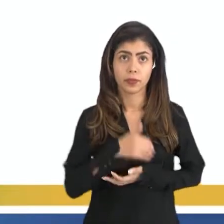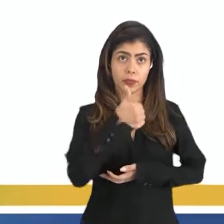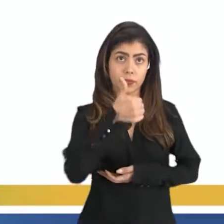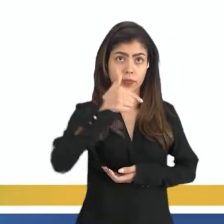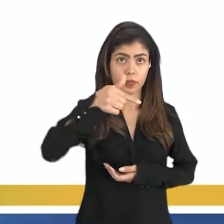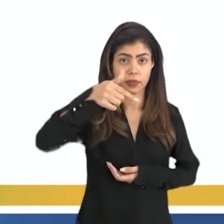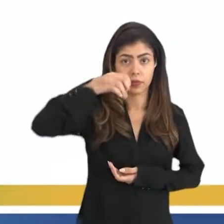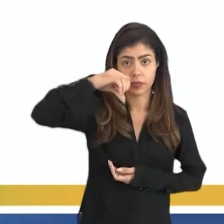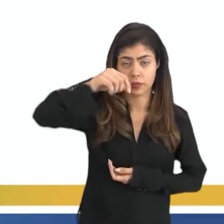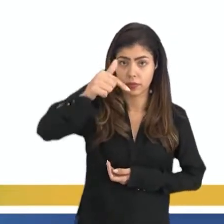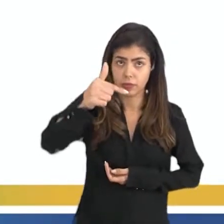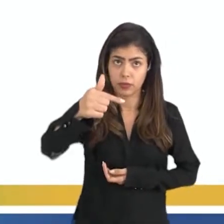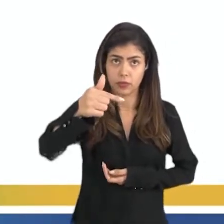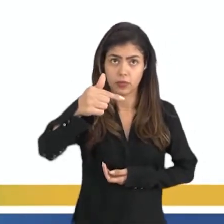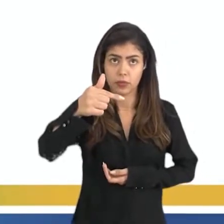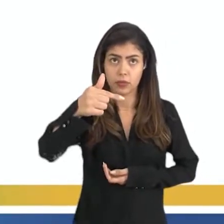Em